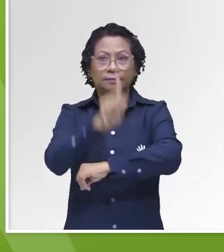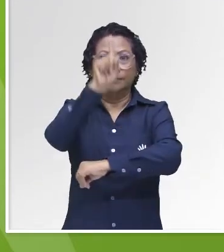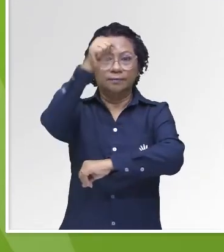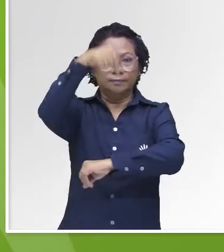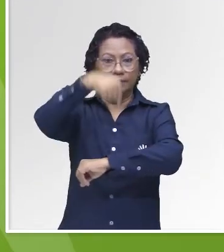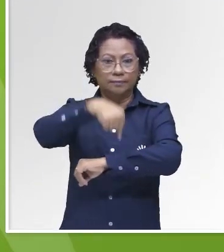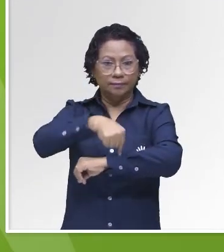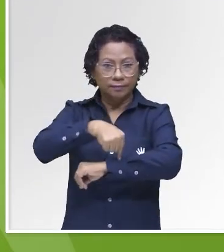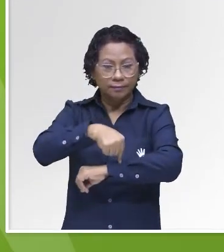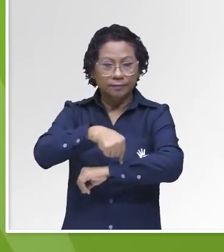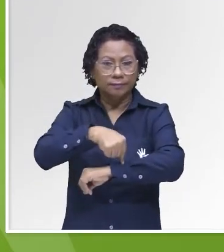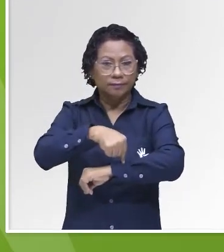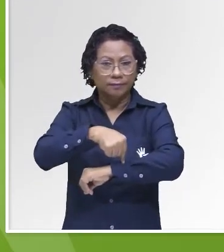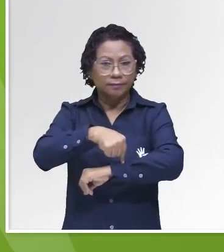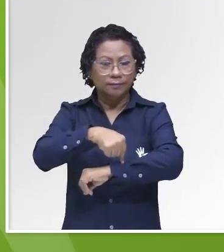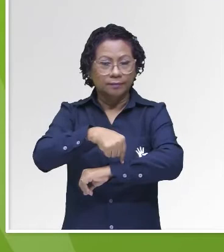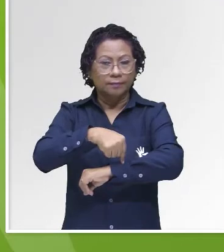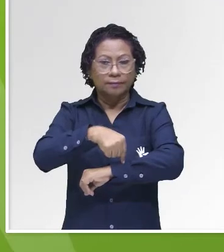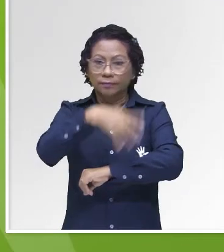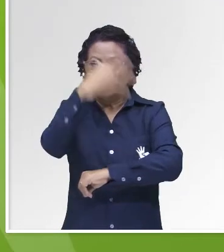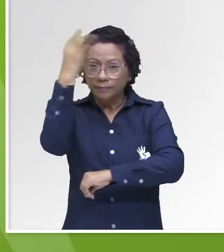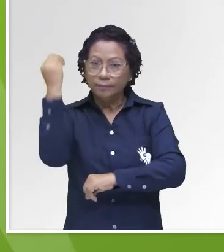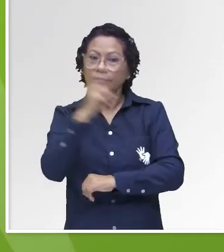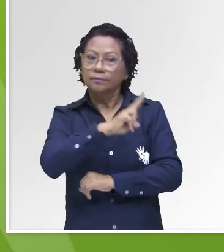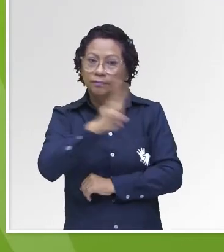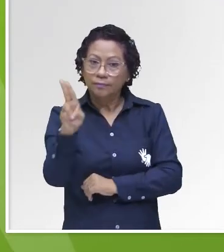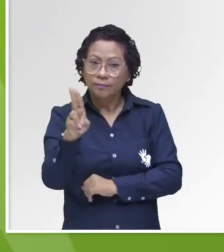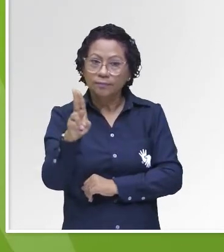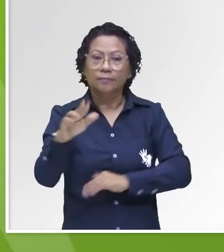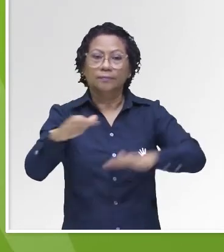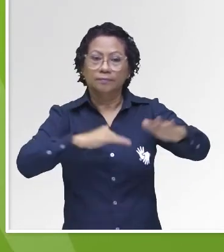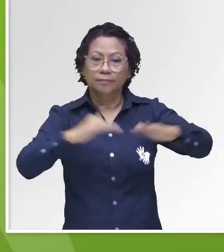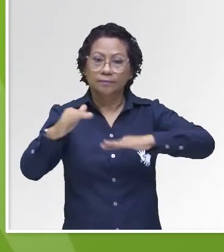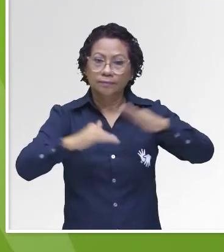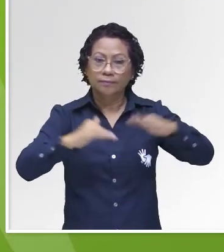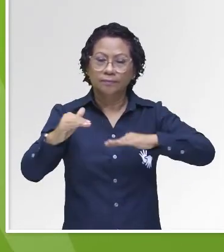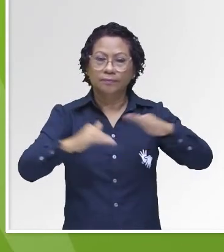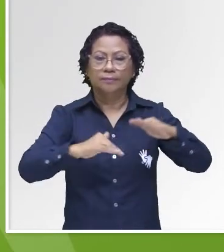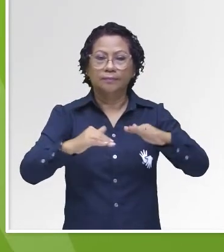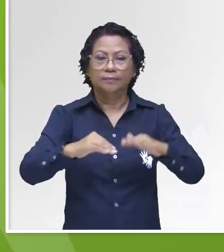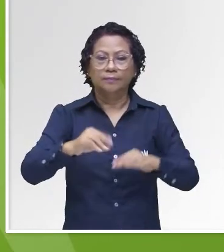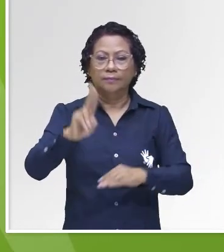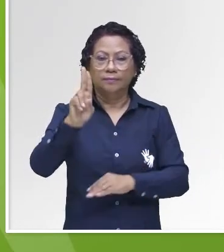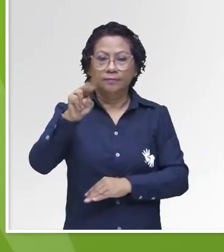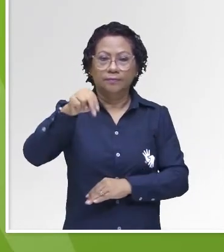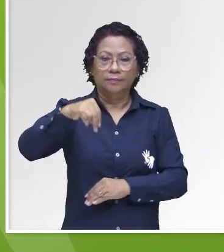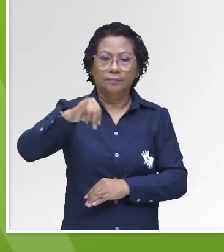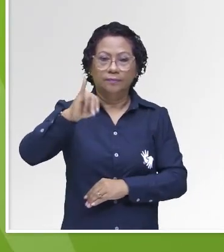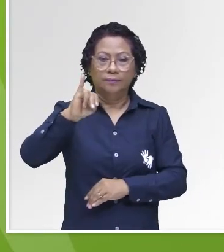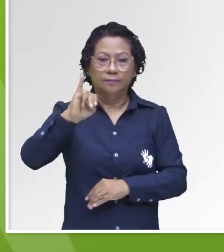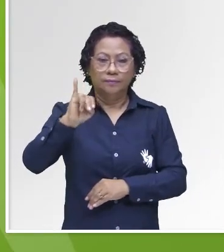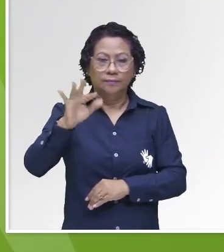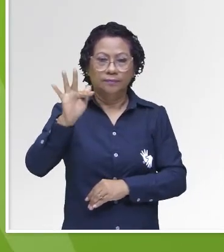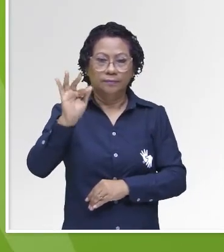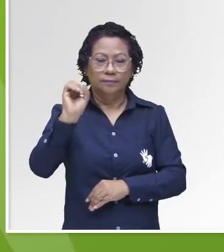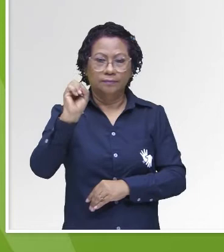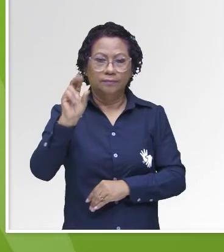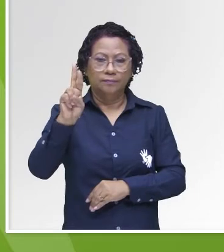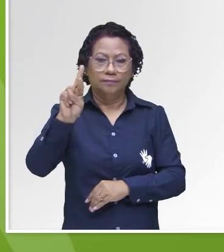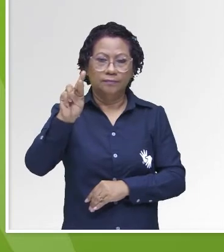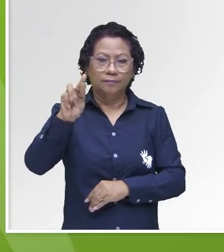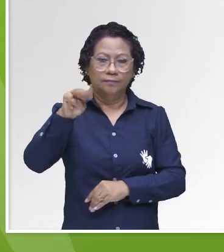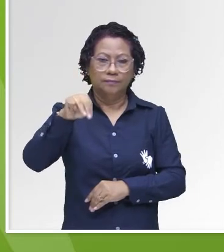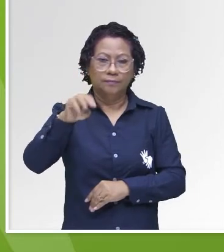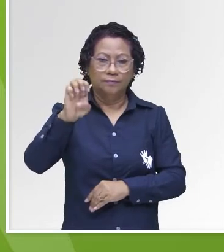é uniformemente variado, MUV, o movimento que nós vimos na última aula. Pois o corpo fica